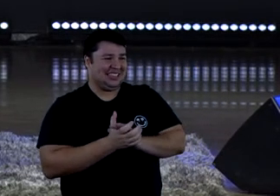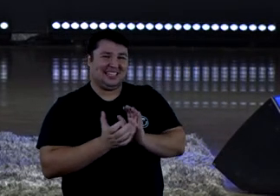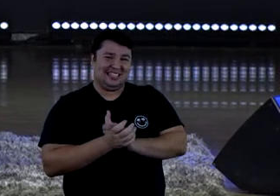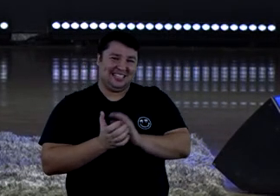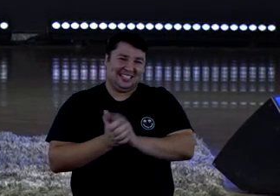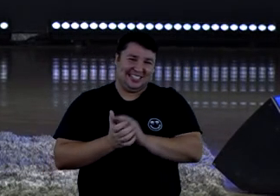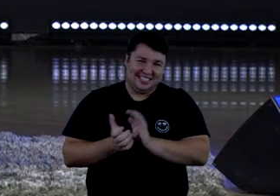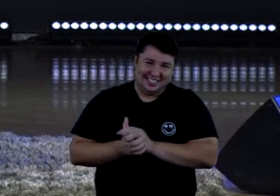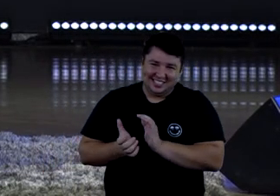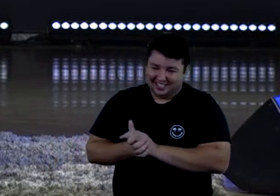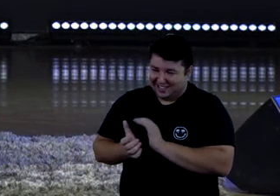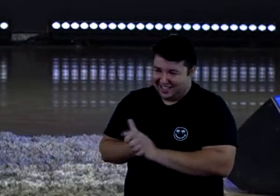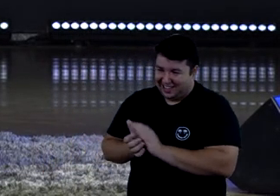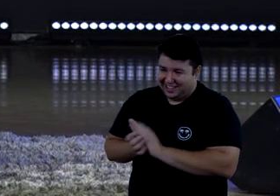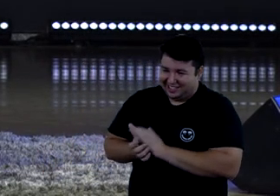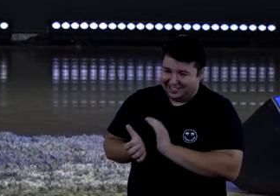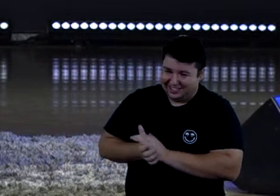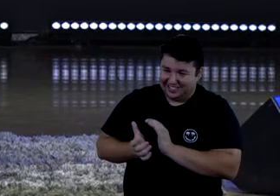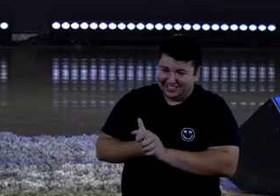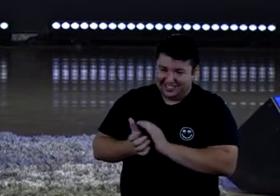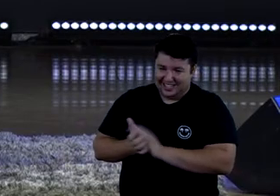Tá bom. Olha lá.